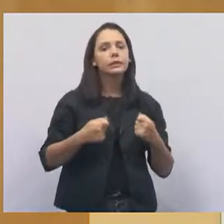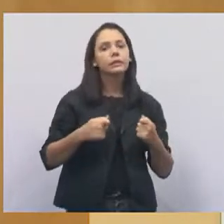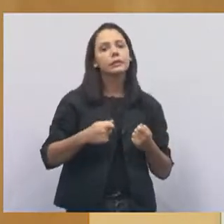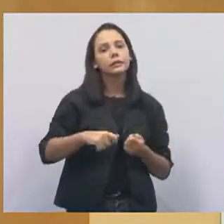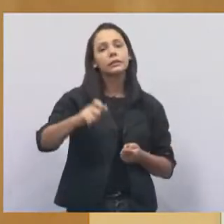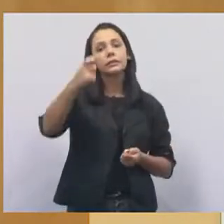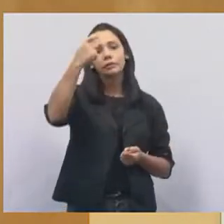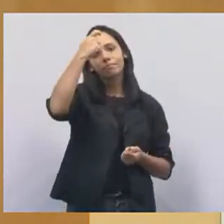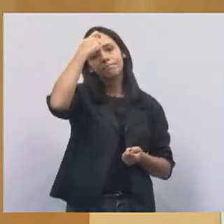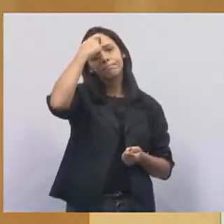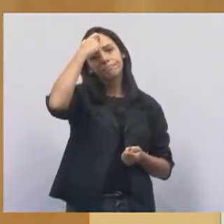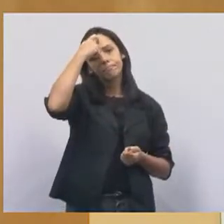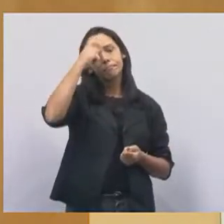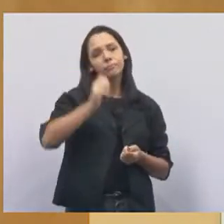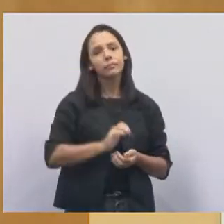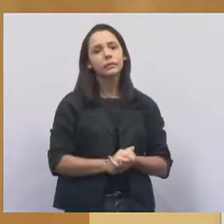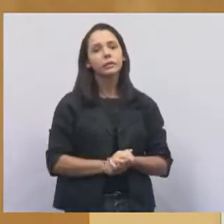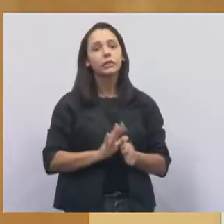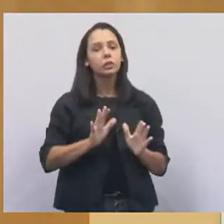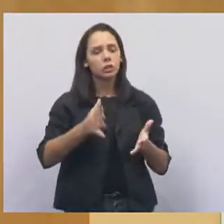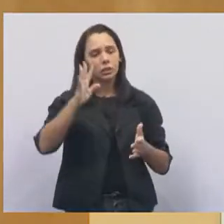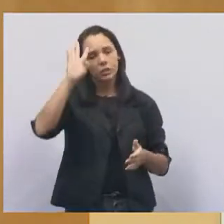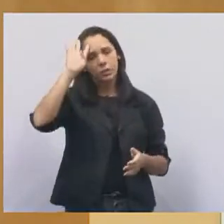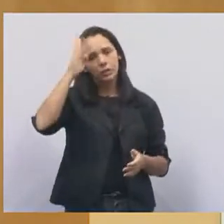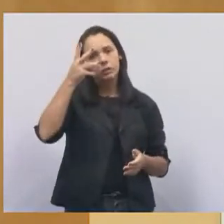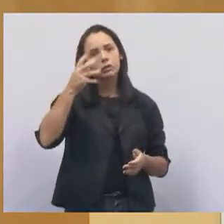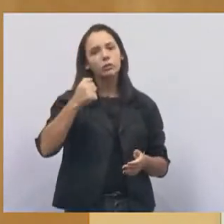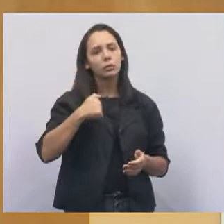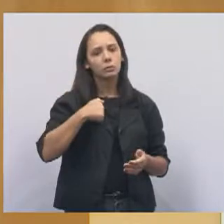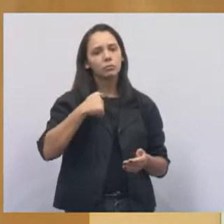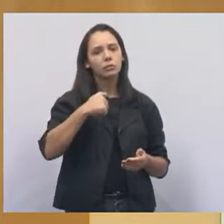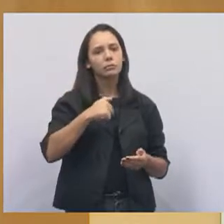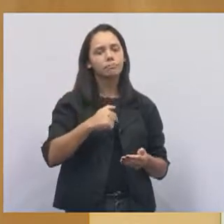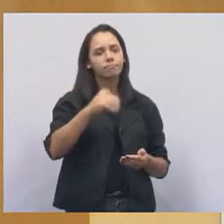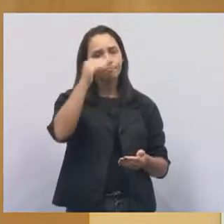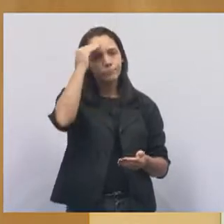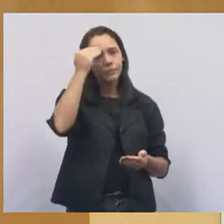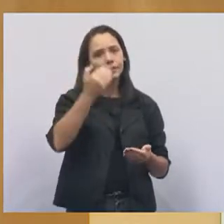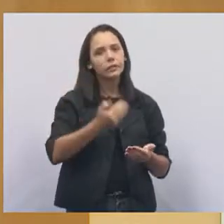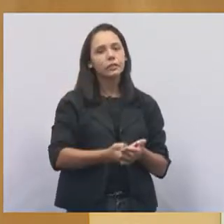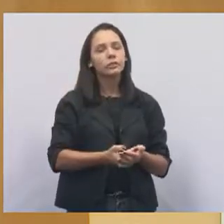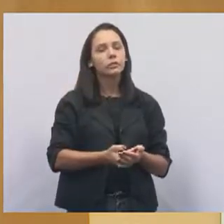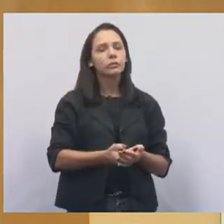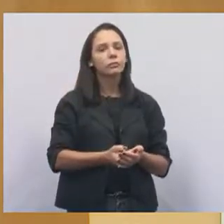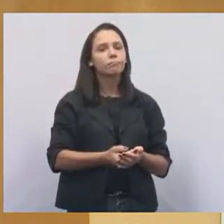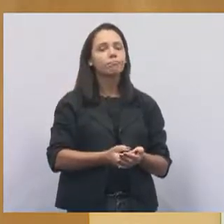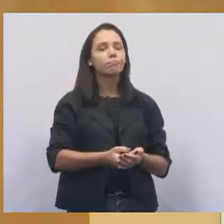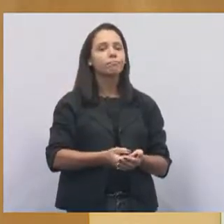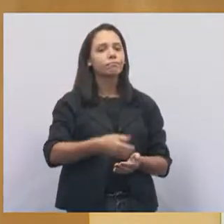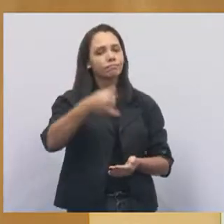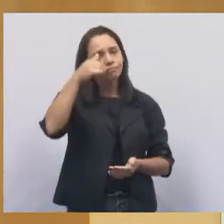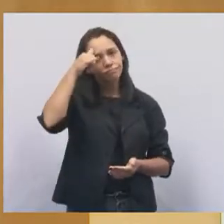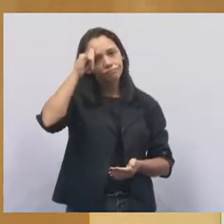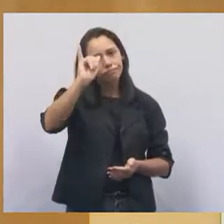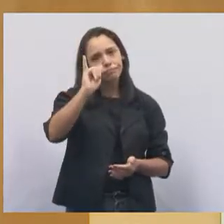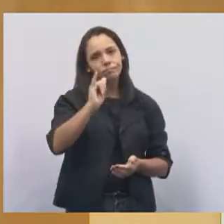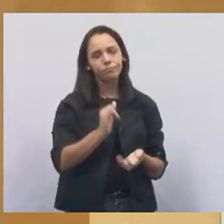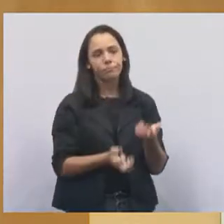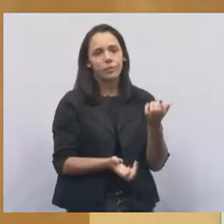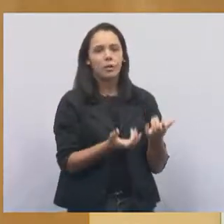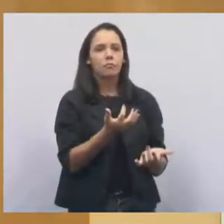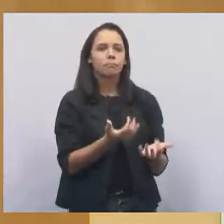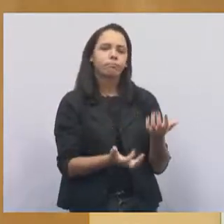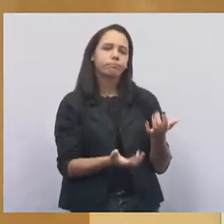partir desse momento já foi tomadas por vidências para que eles próprios não venha mais fazer esse tipo de queimado que pode queimar outro material